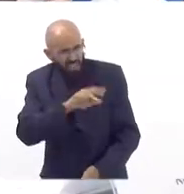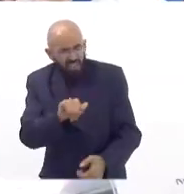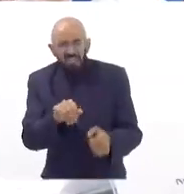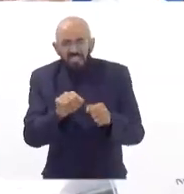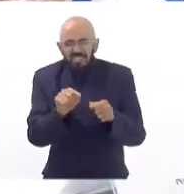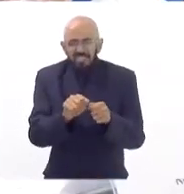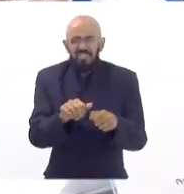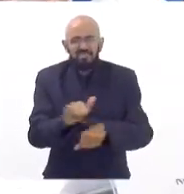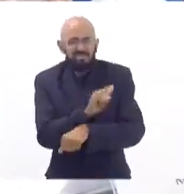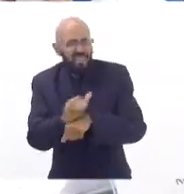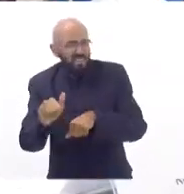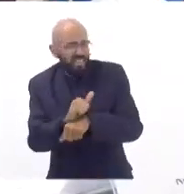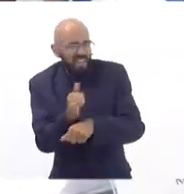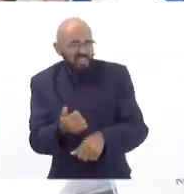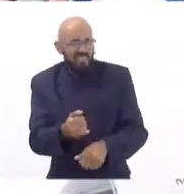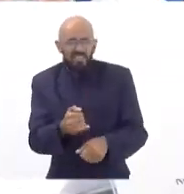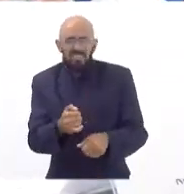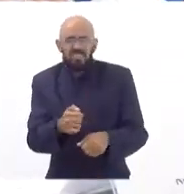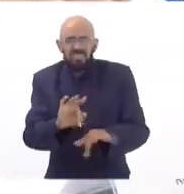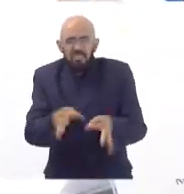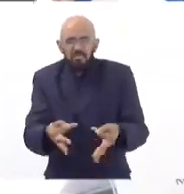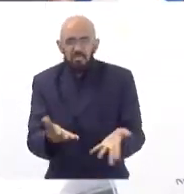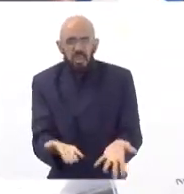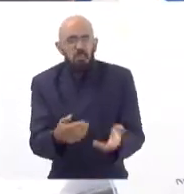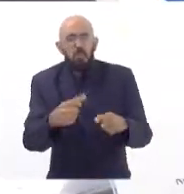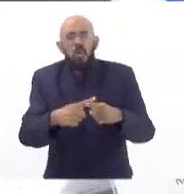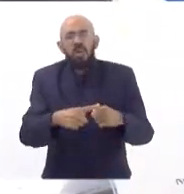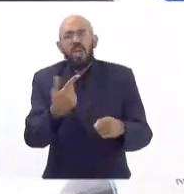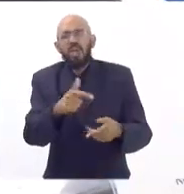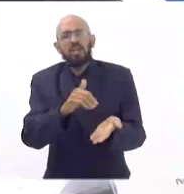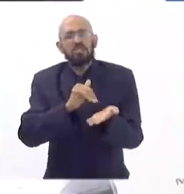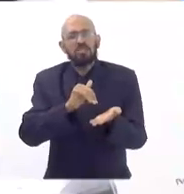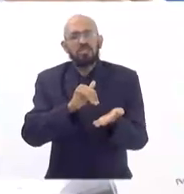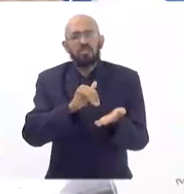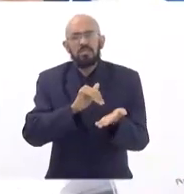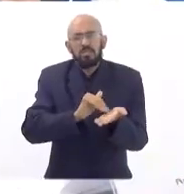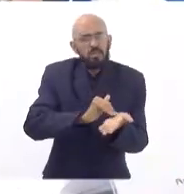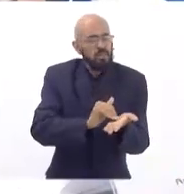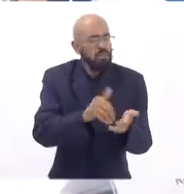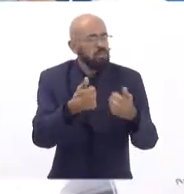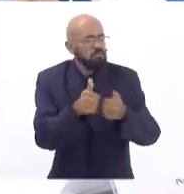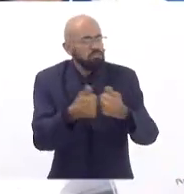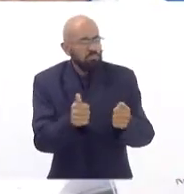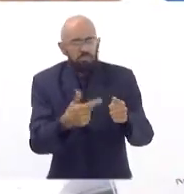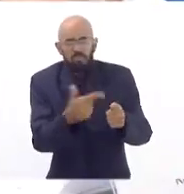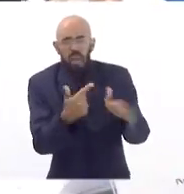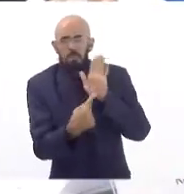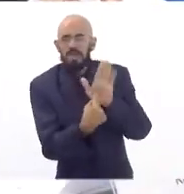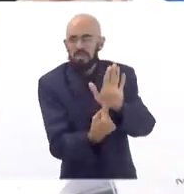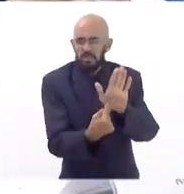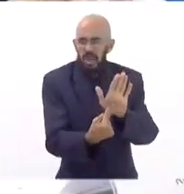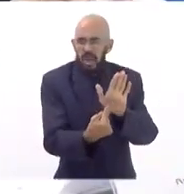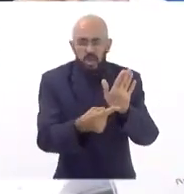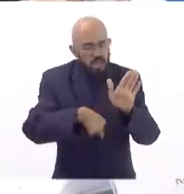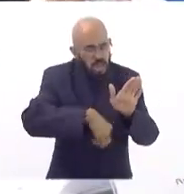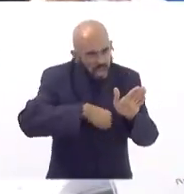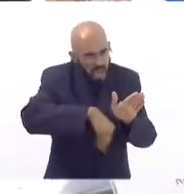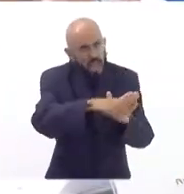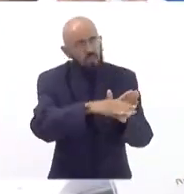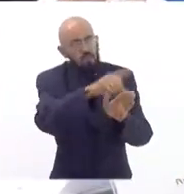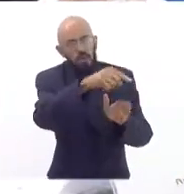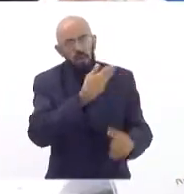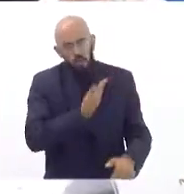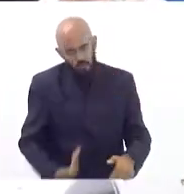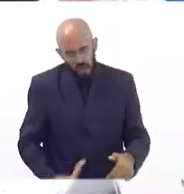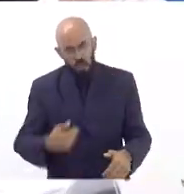Por que que a secretaria de transportes não apresenta todos os estudos foram colocados aqui ele é de ao Governador